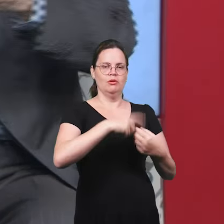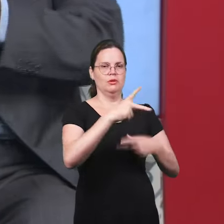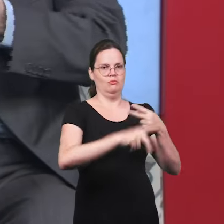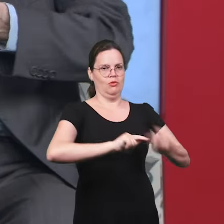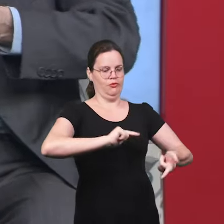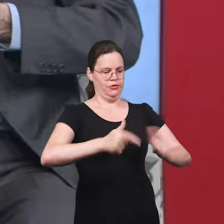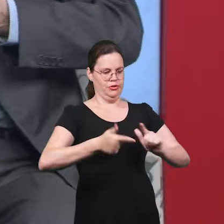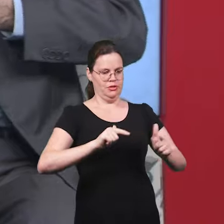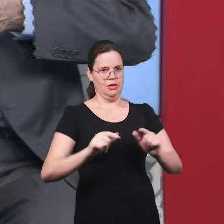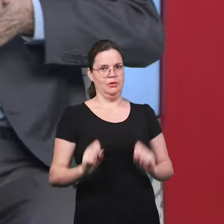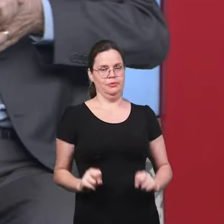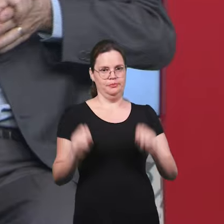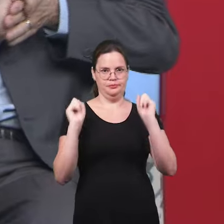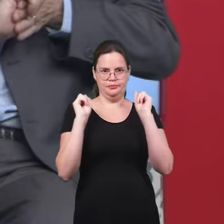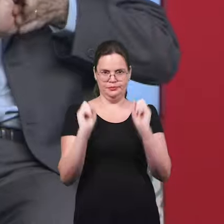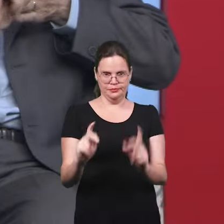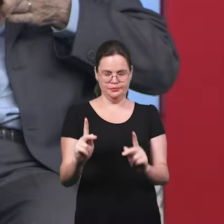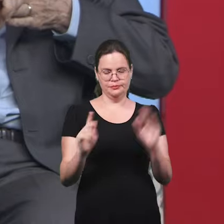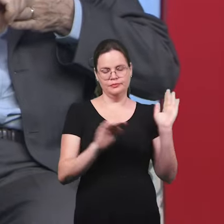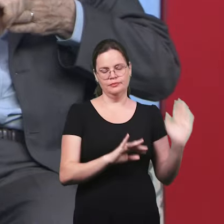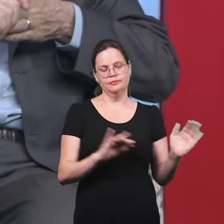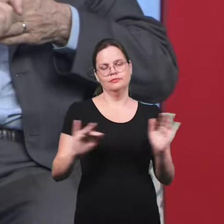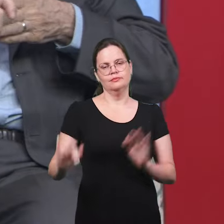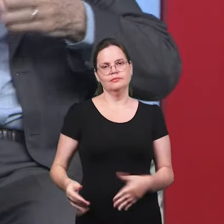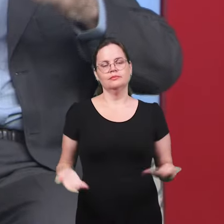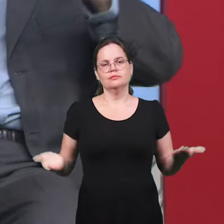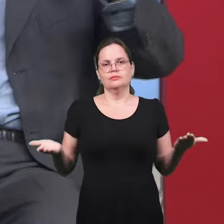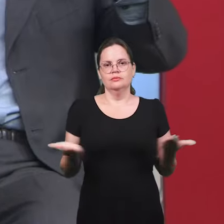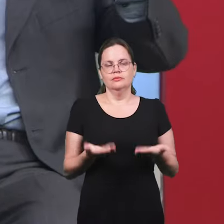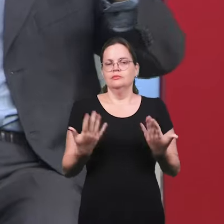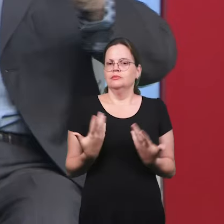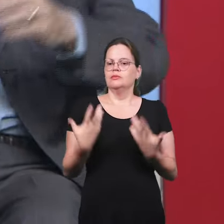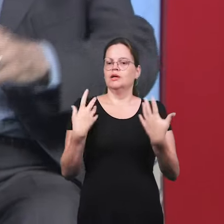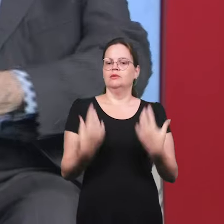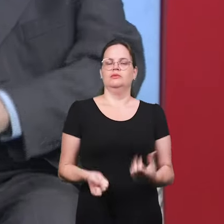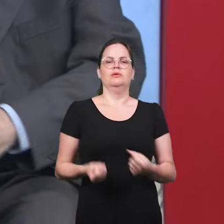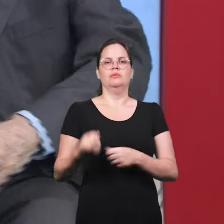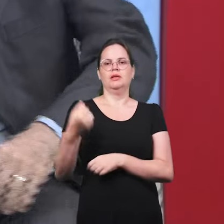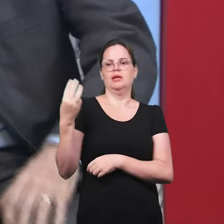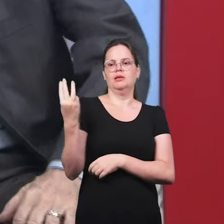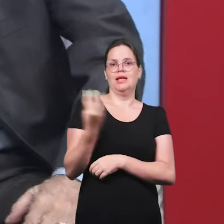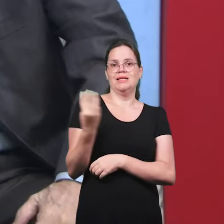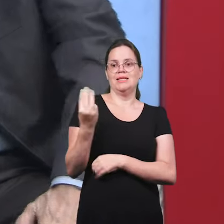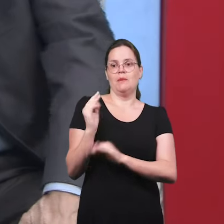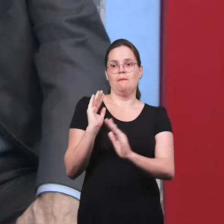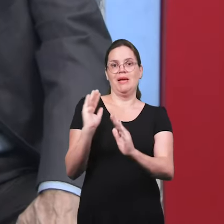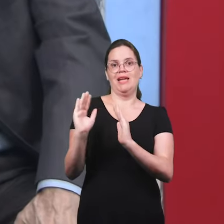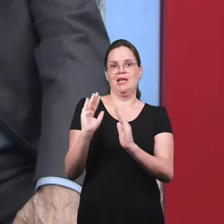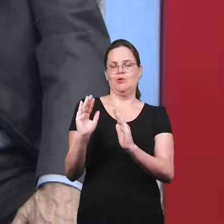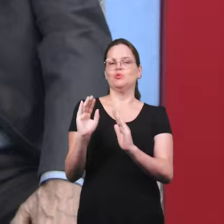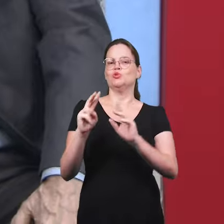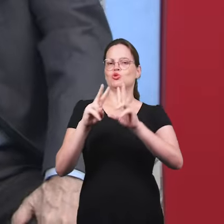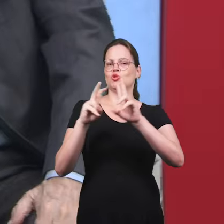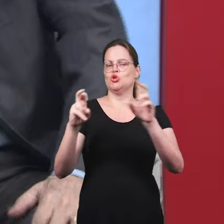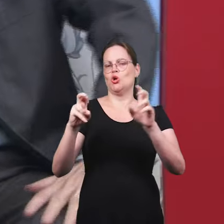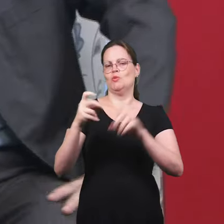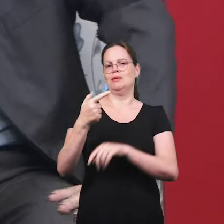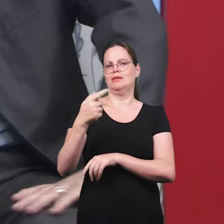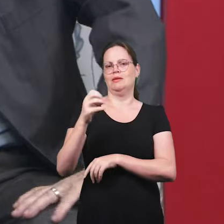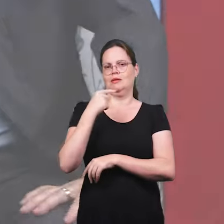Entrando agora na terceira etapa das 70 semanas. Verso